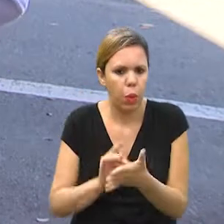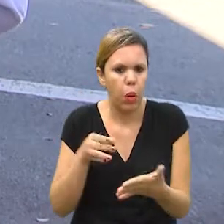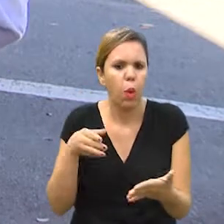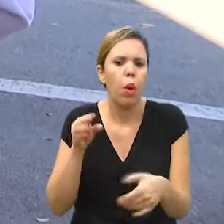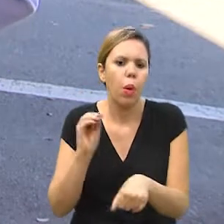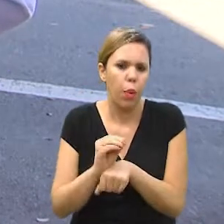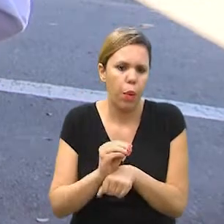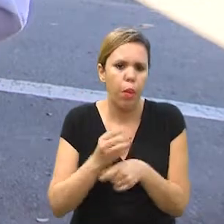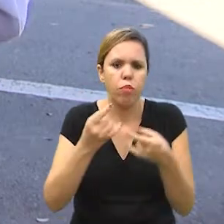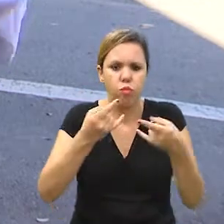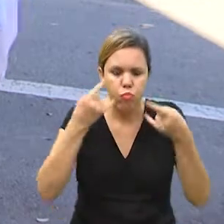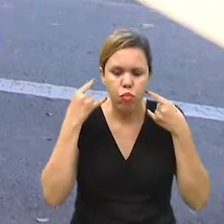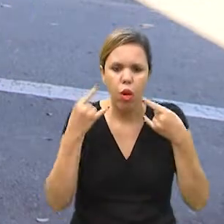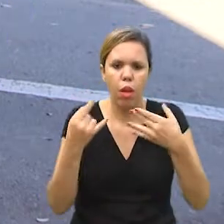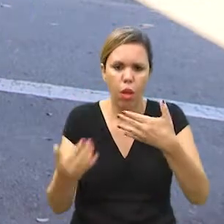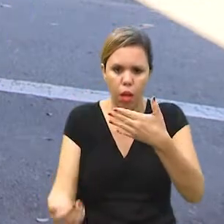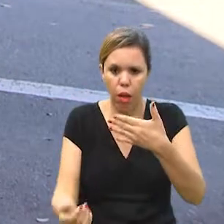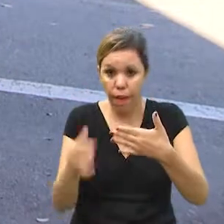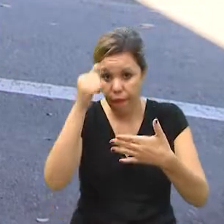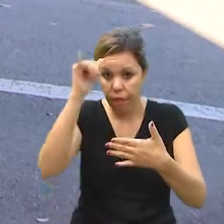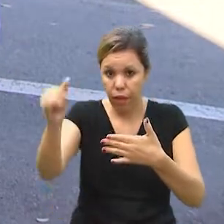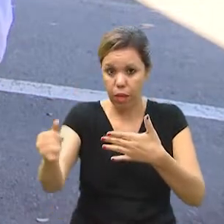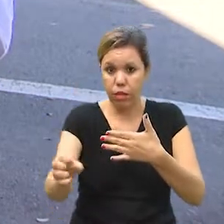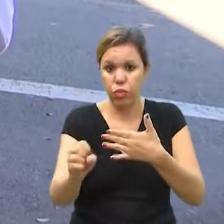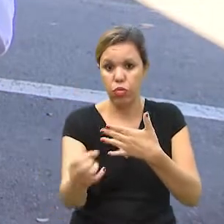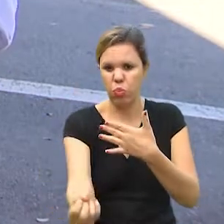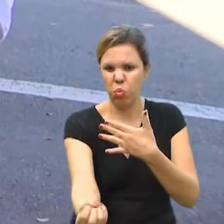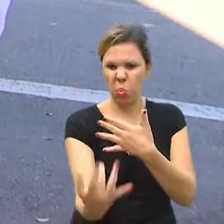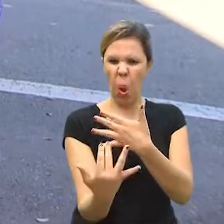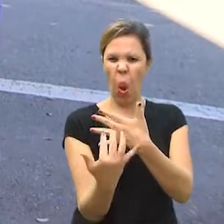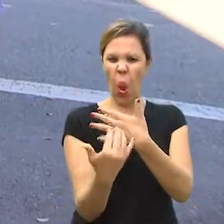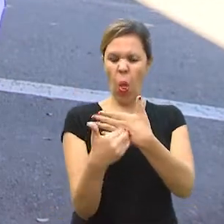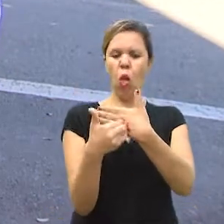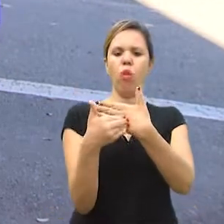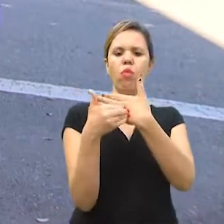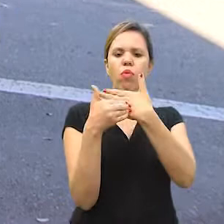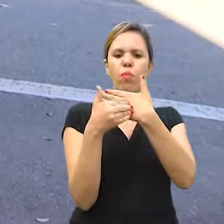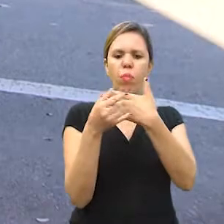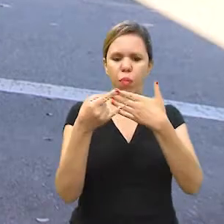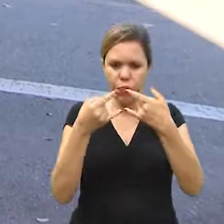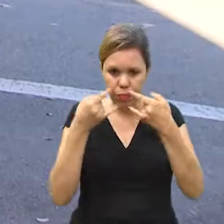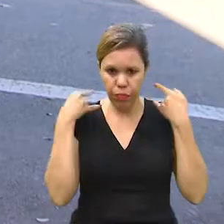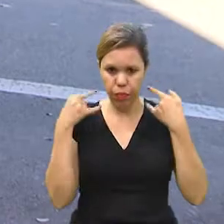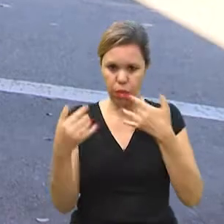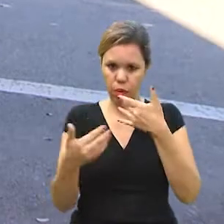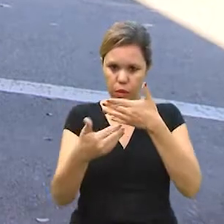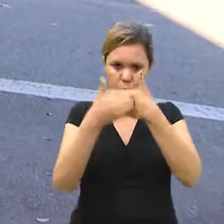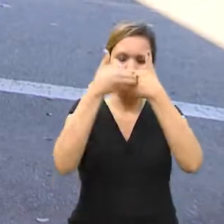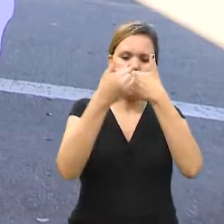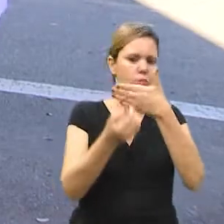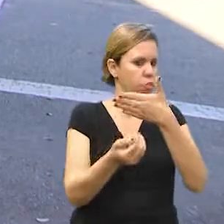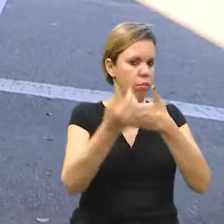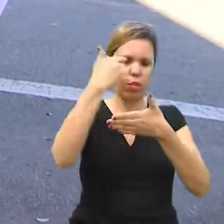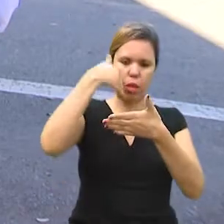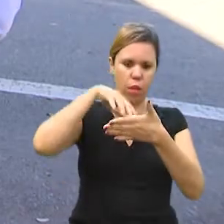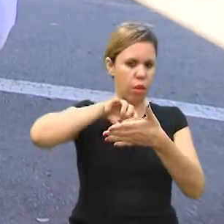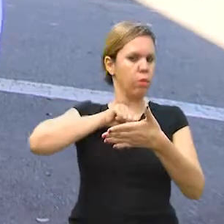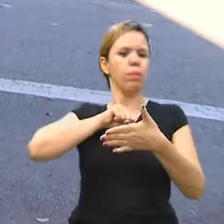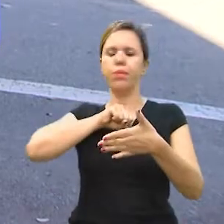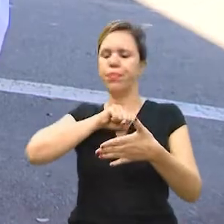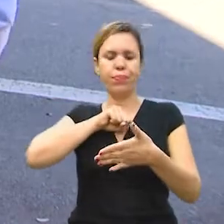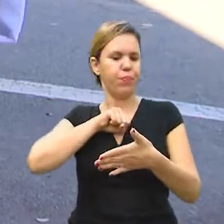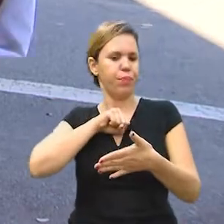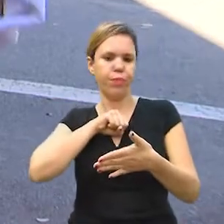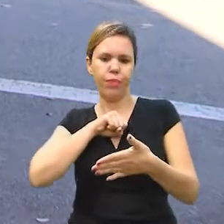barreira. Então ela evita que, se eu tiver com o vírus, né, ainda sem saber, eu não transmito, o vírus não